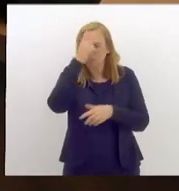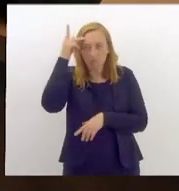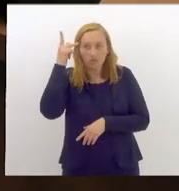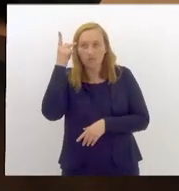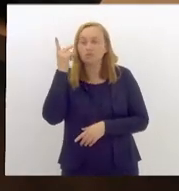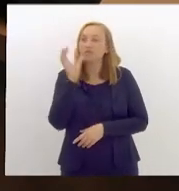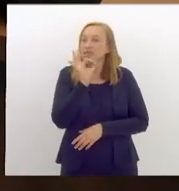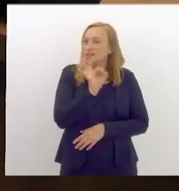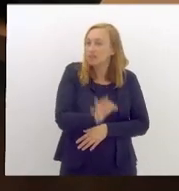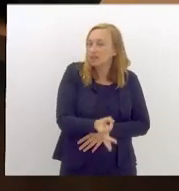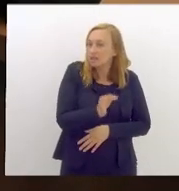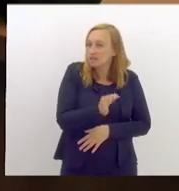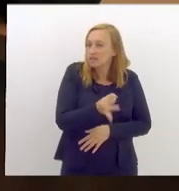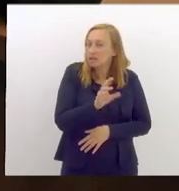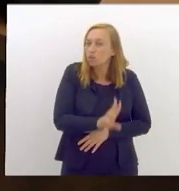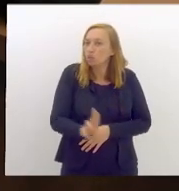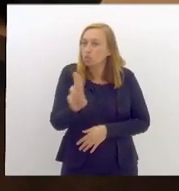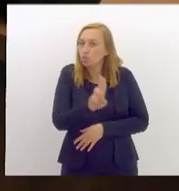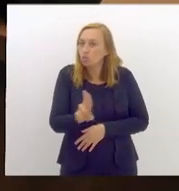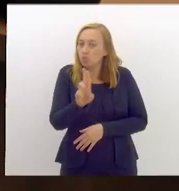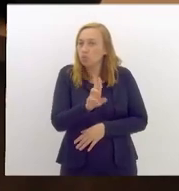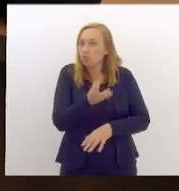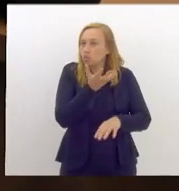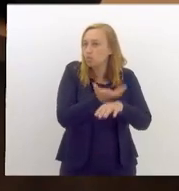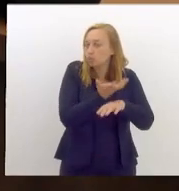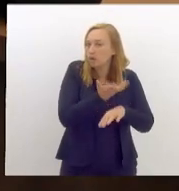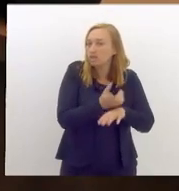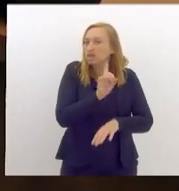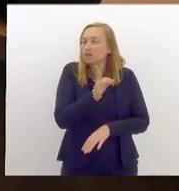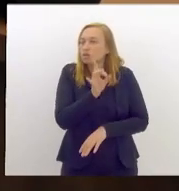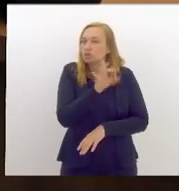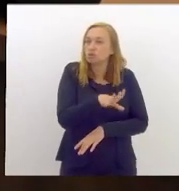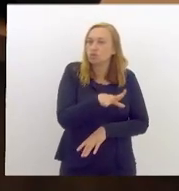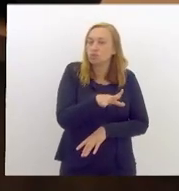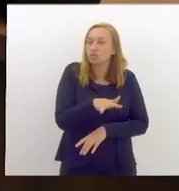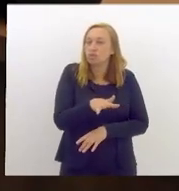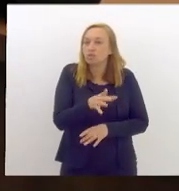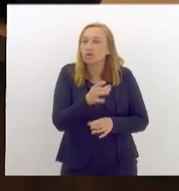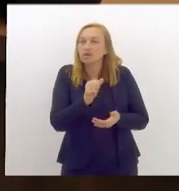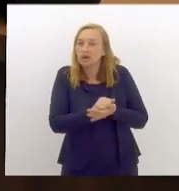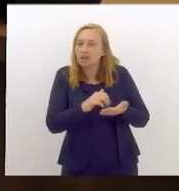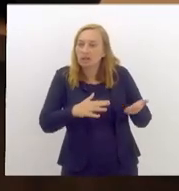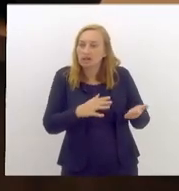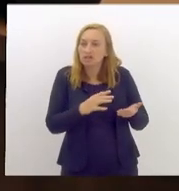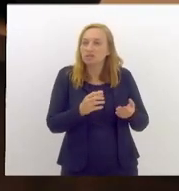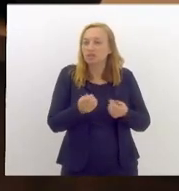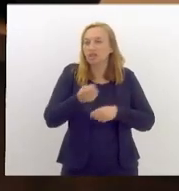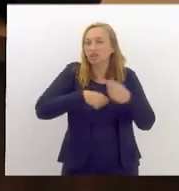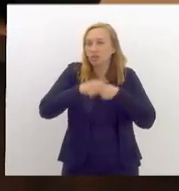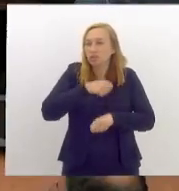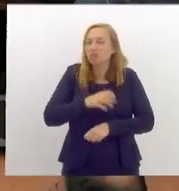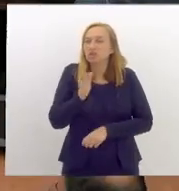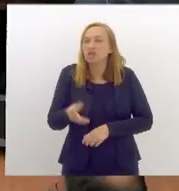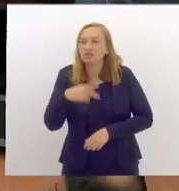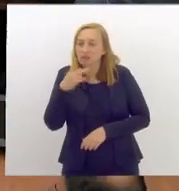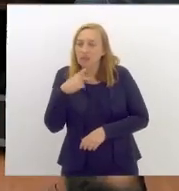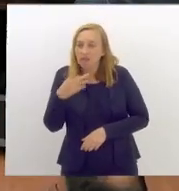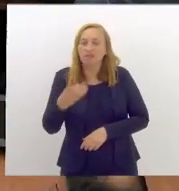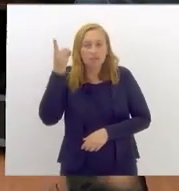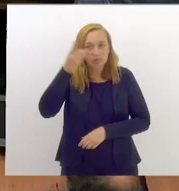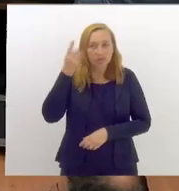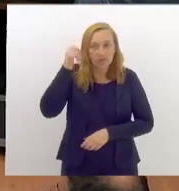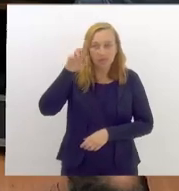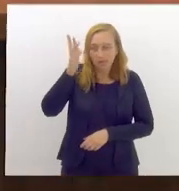pessoas evidentemente utilizam essa Praça não só para atividades econômicas aqui já ressaltadas pelo